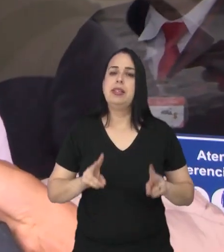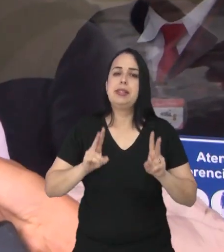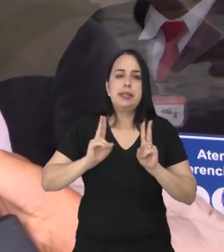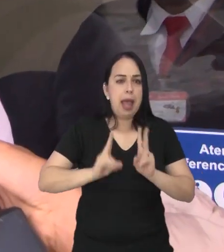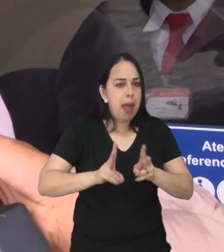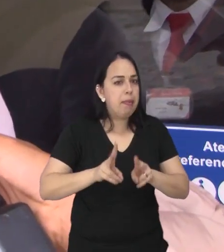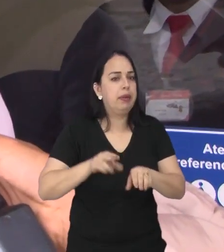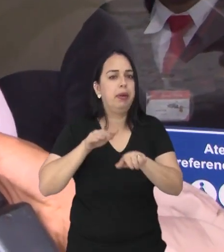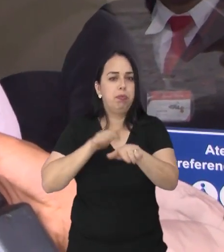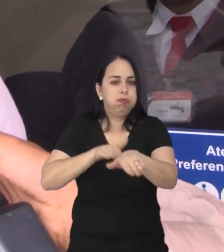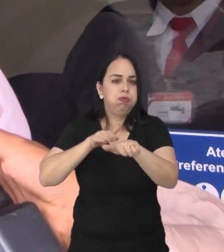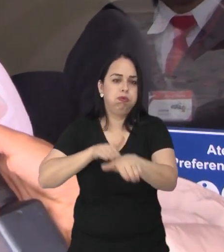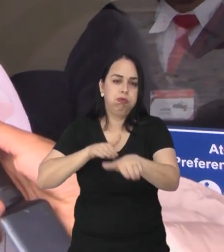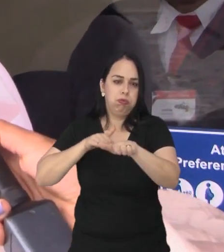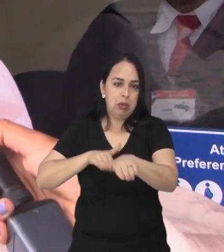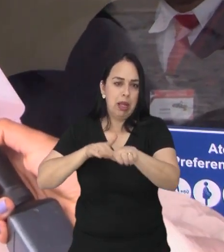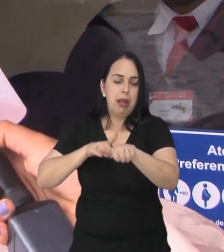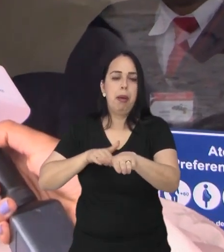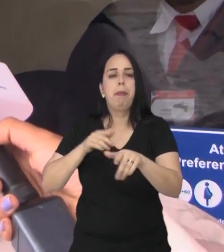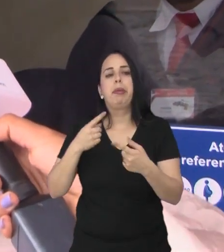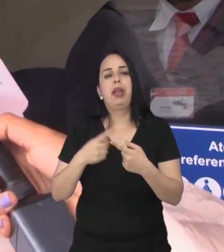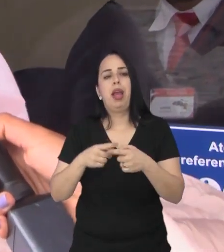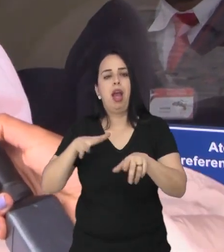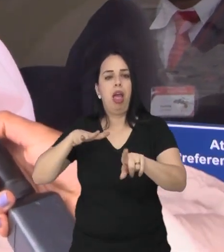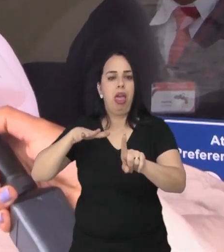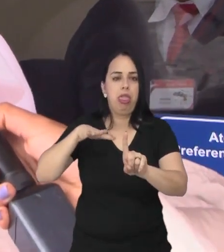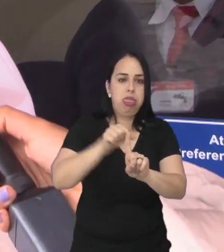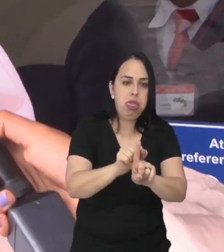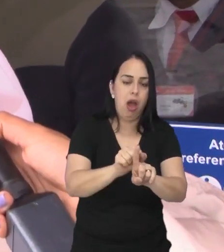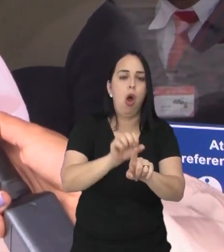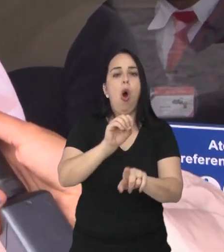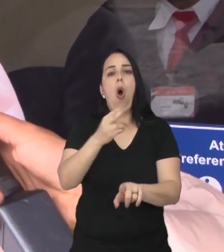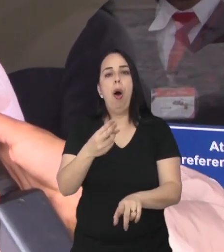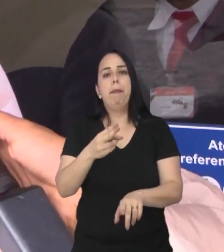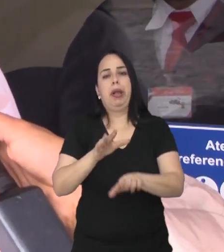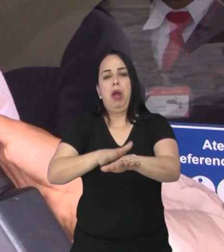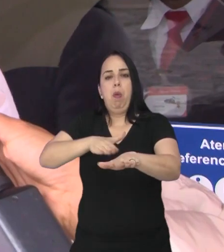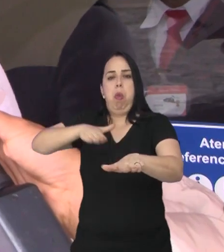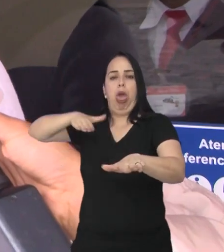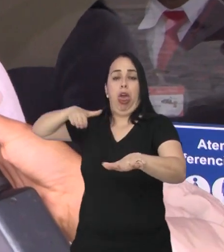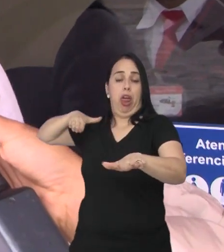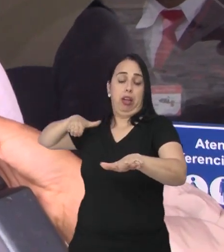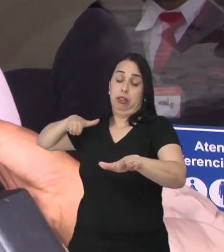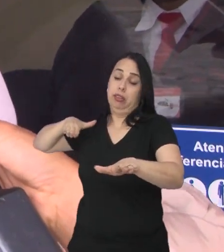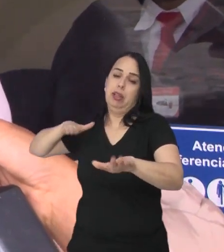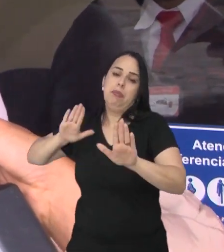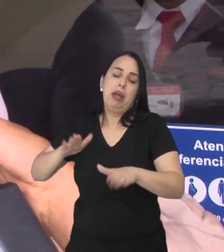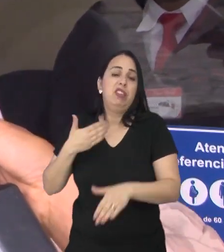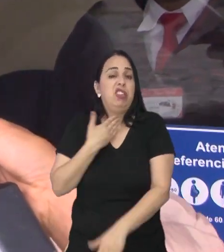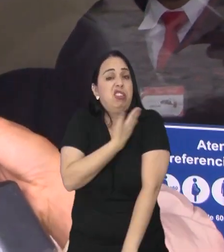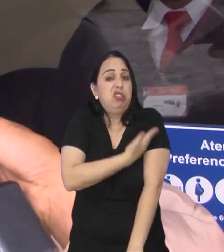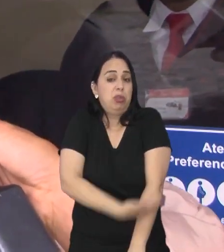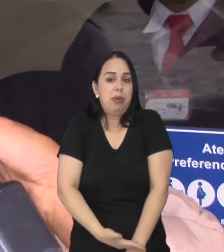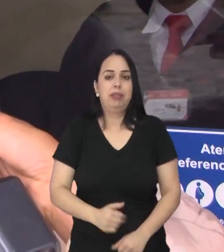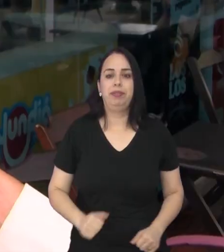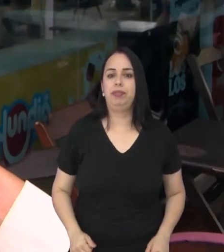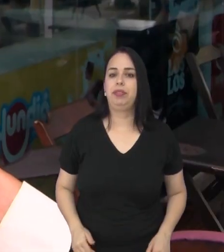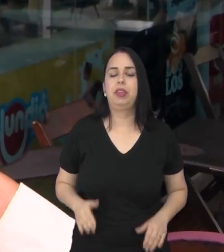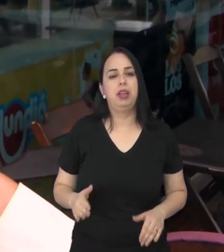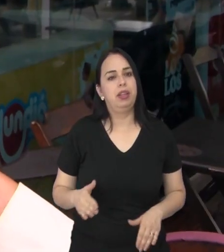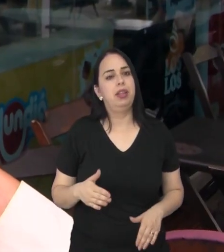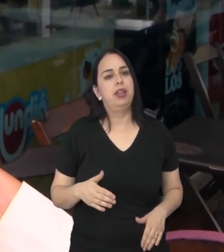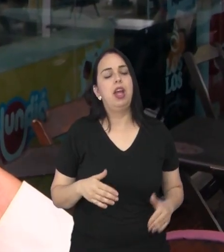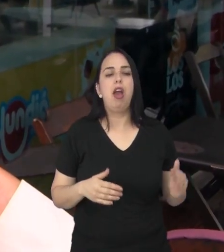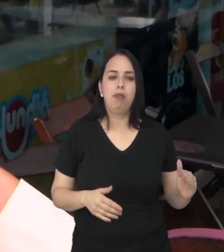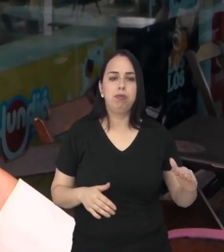Sim, sempre tem trânsito, né? Tanto por acidente quanto por volume na semana mesmo. Mas eu me acostumei já, né?